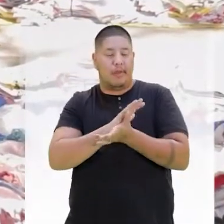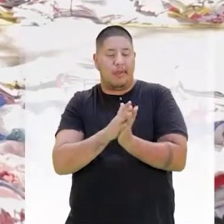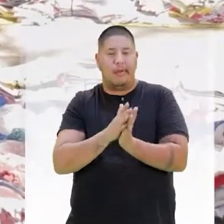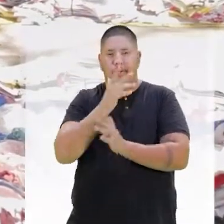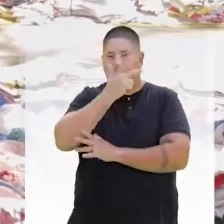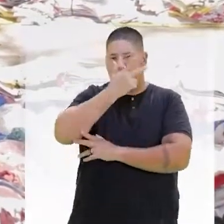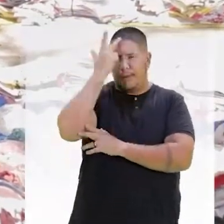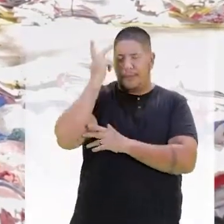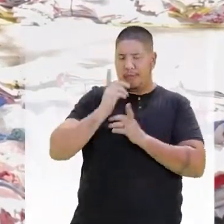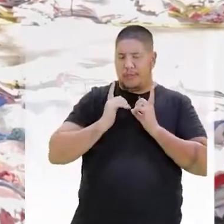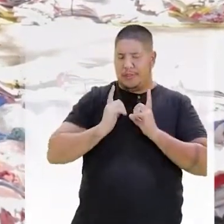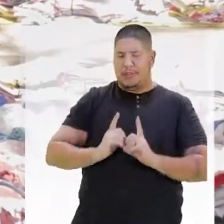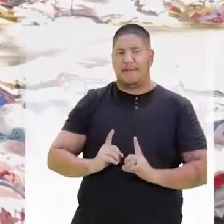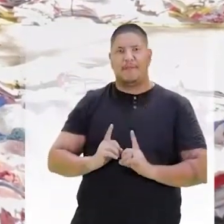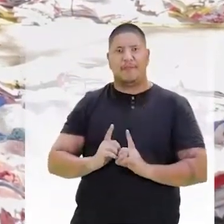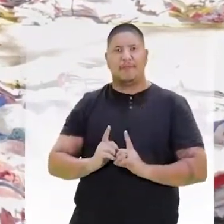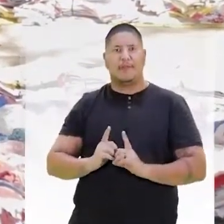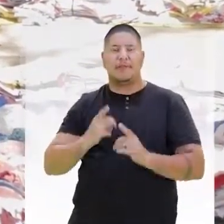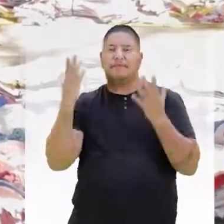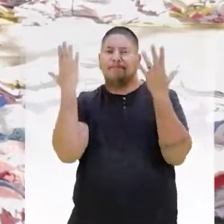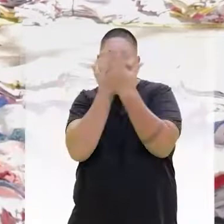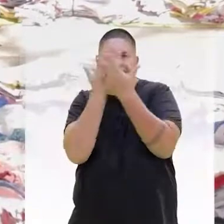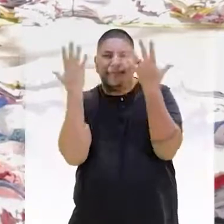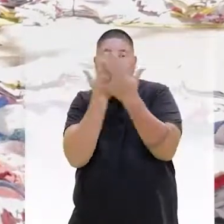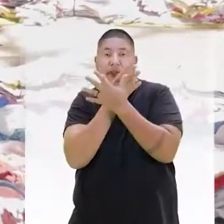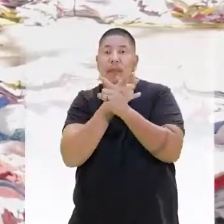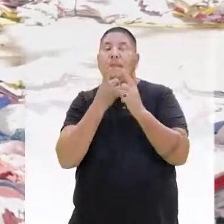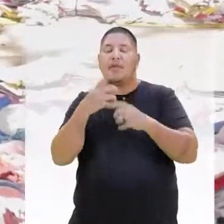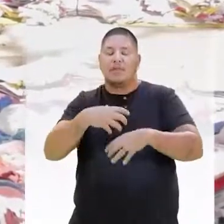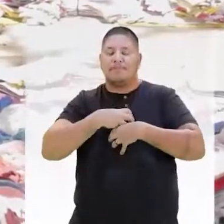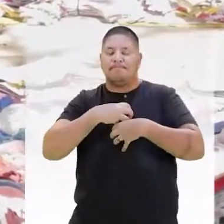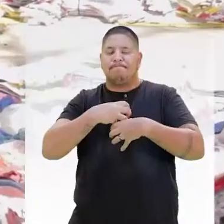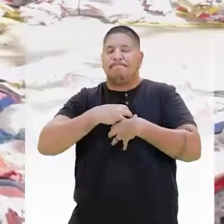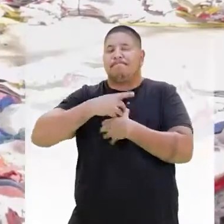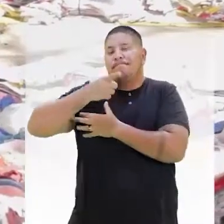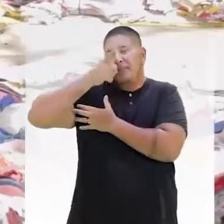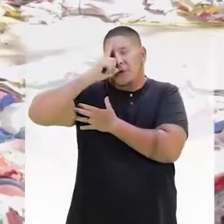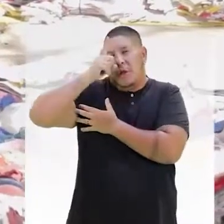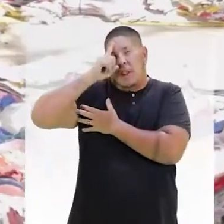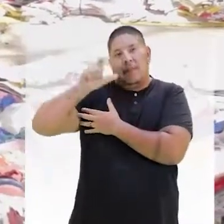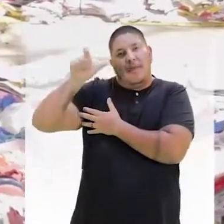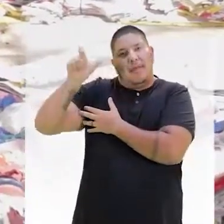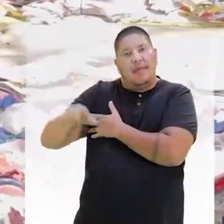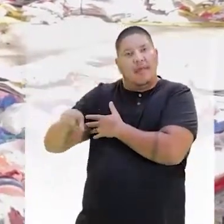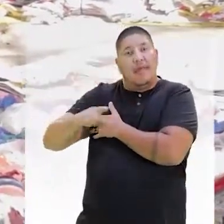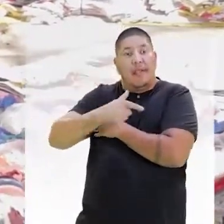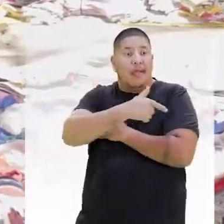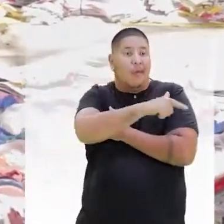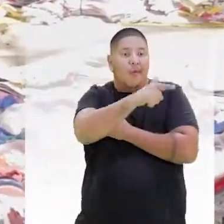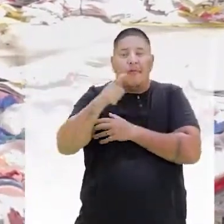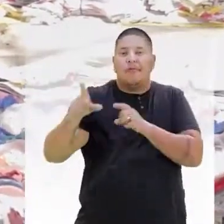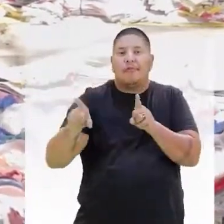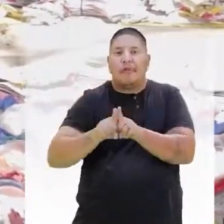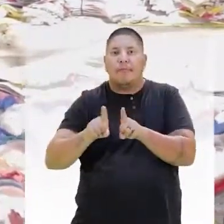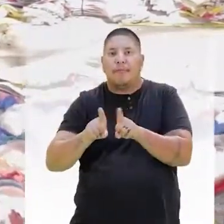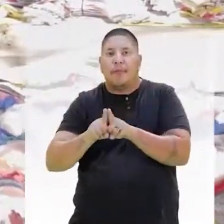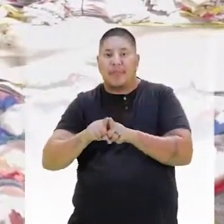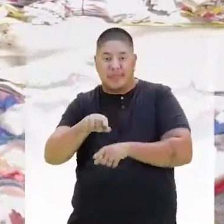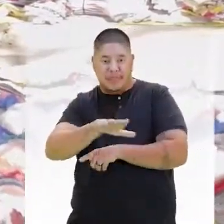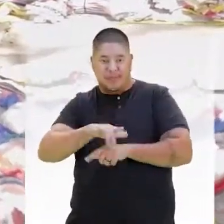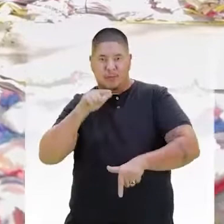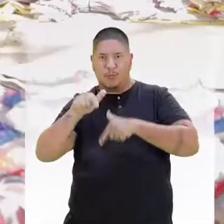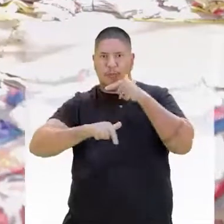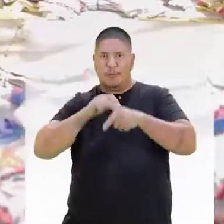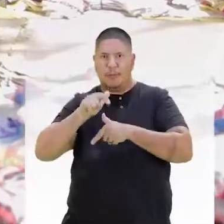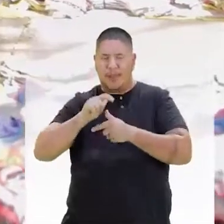as pessoas com deficiência é invisível, mas pode ser sentido diariamente por Telva e tantos outros. No mundo do trabalho,